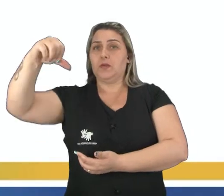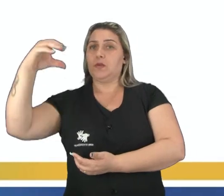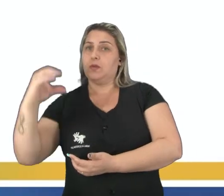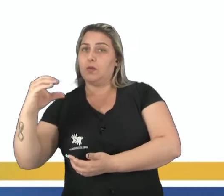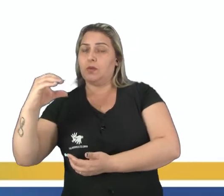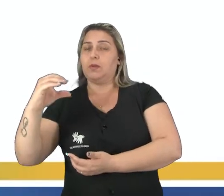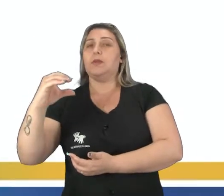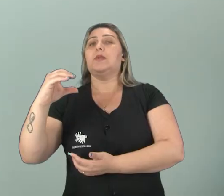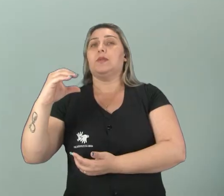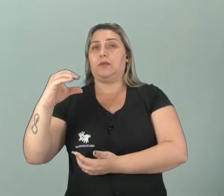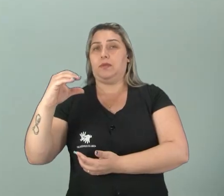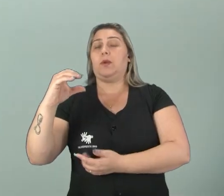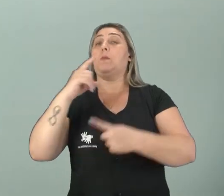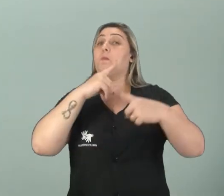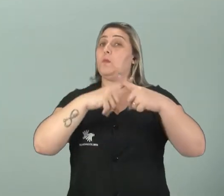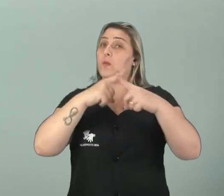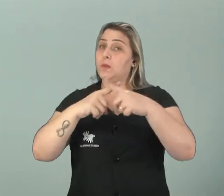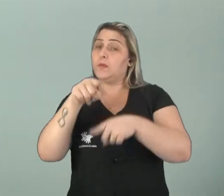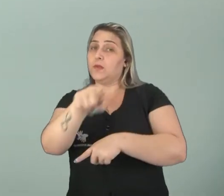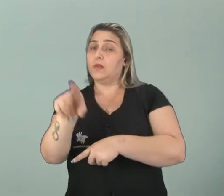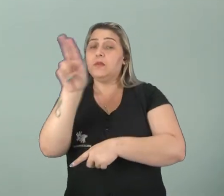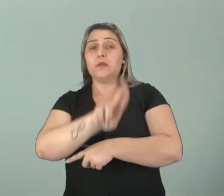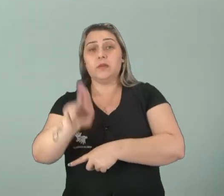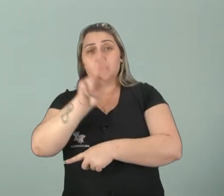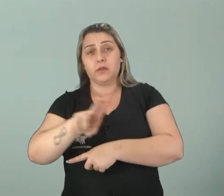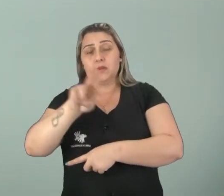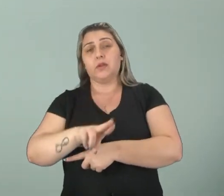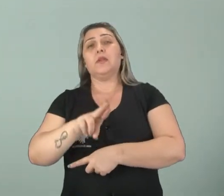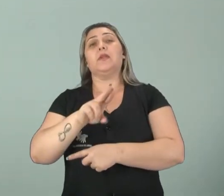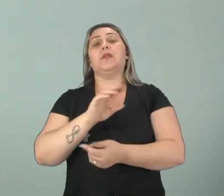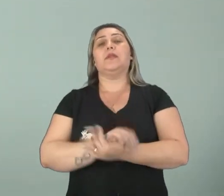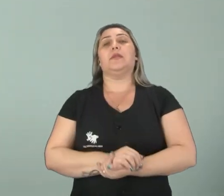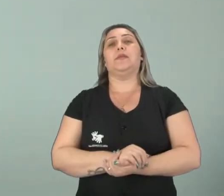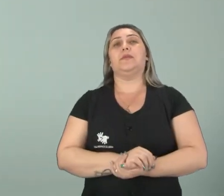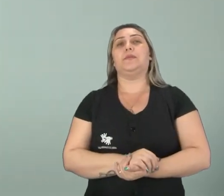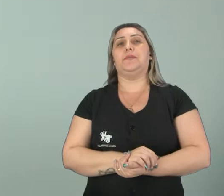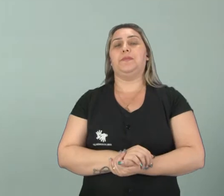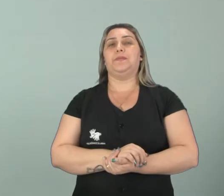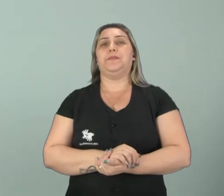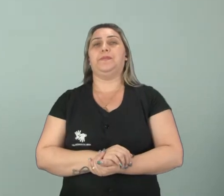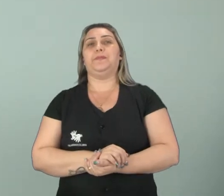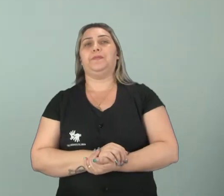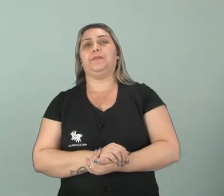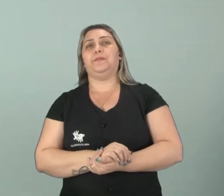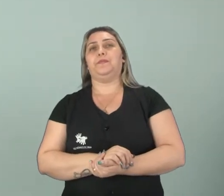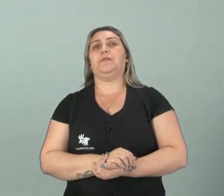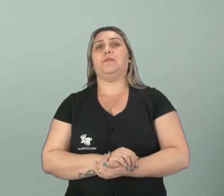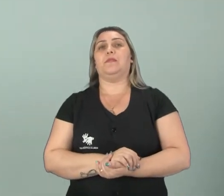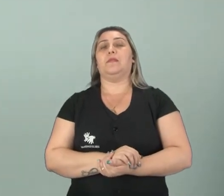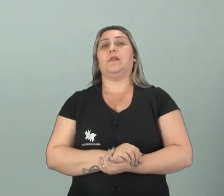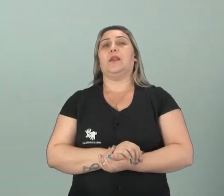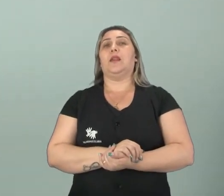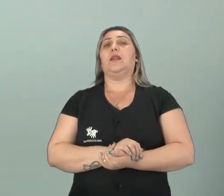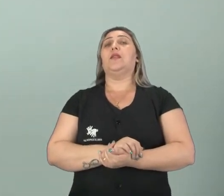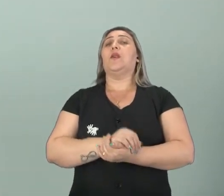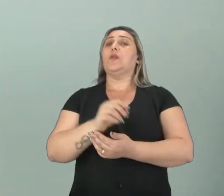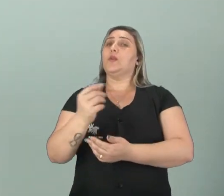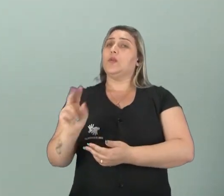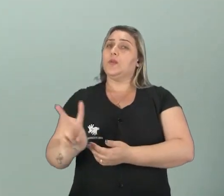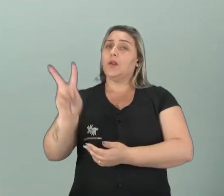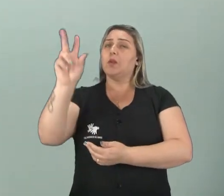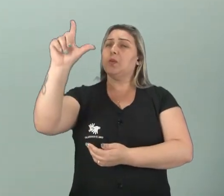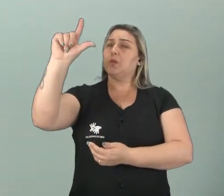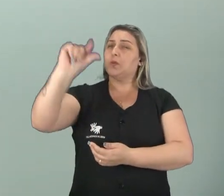São submúltiplos que você vai utilizar, tendo em vista que a gente está tratando, nesse caso, de uma escala atômica, ou seja, de valores